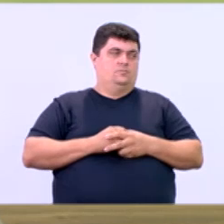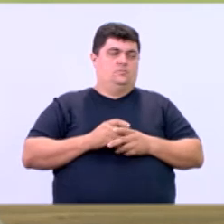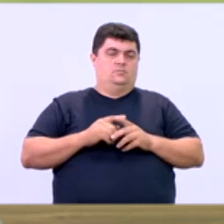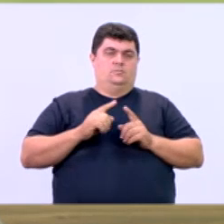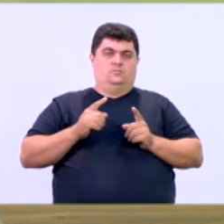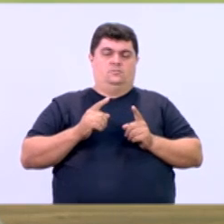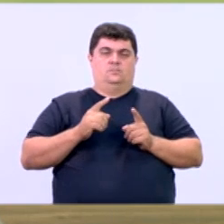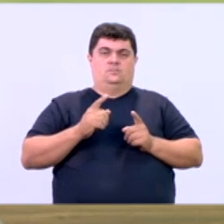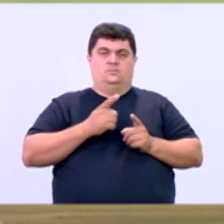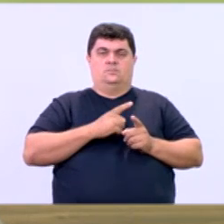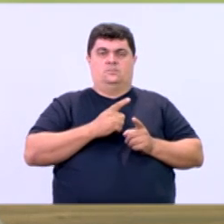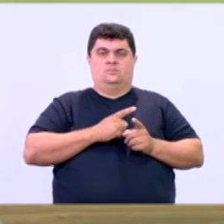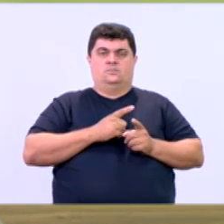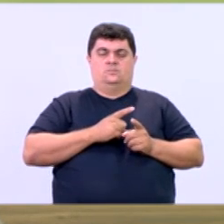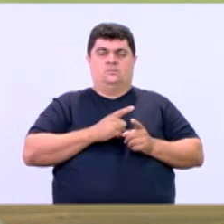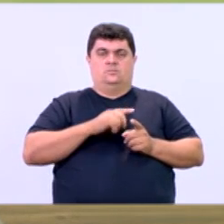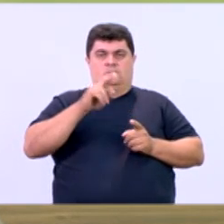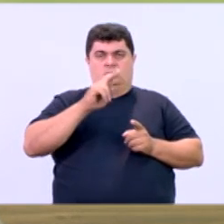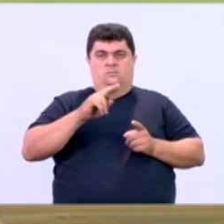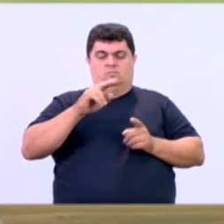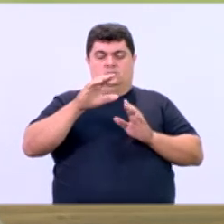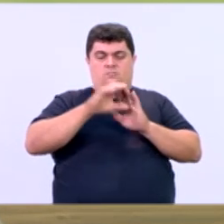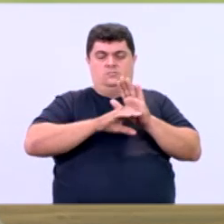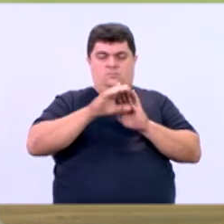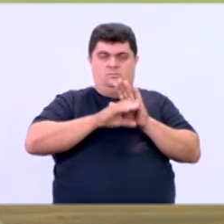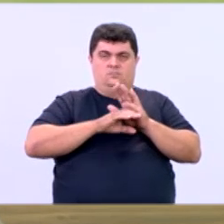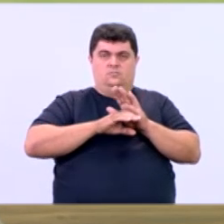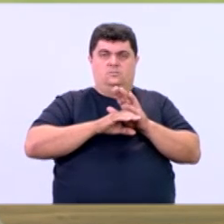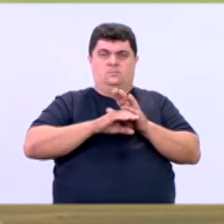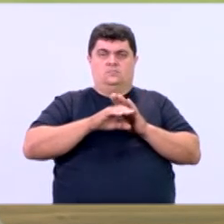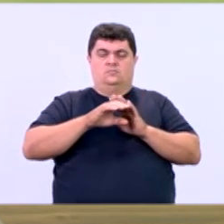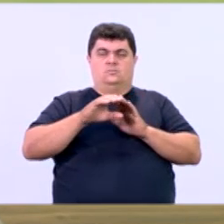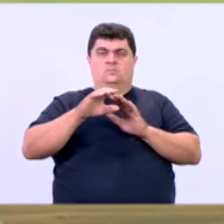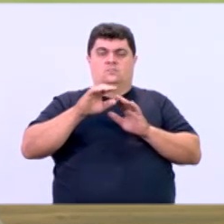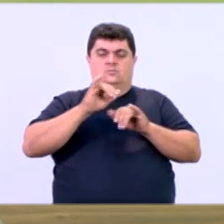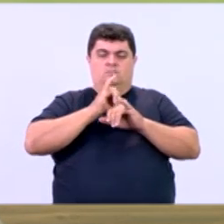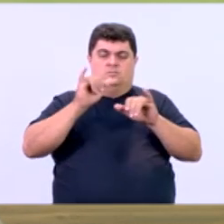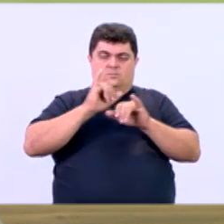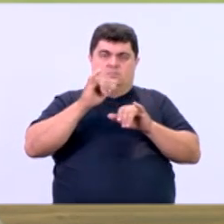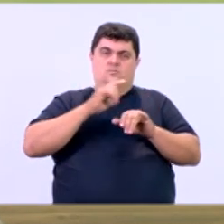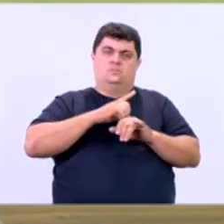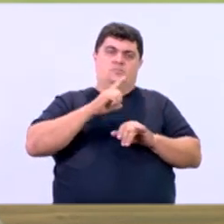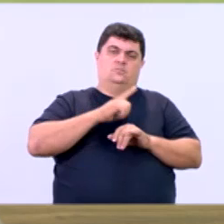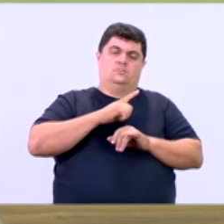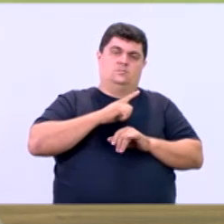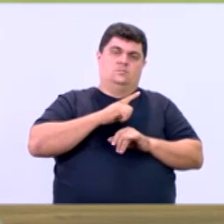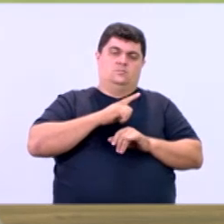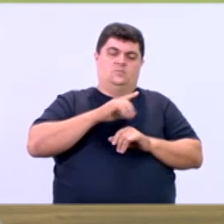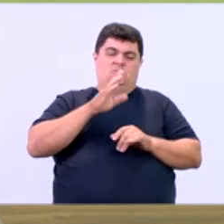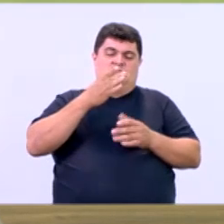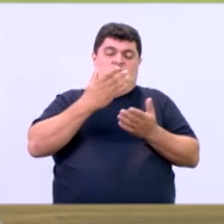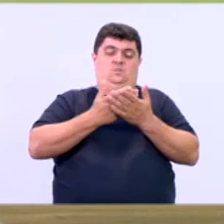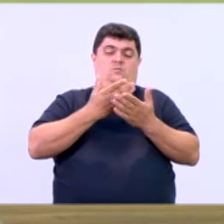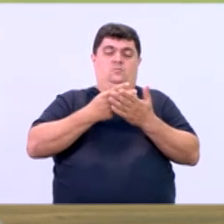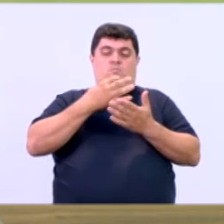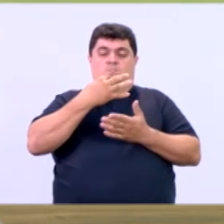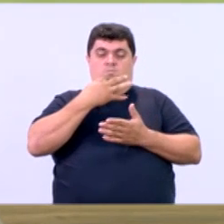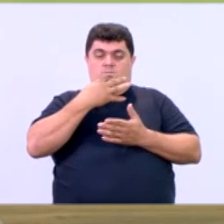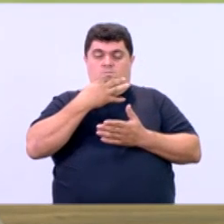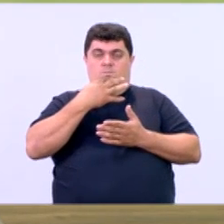basicamente, utilizando os conceitos que nós vimos, utilizando as informações essas que nós abordamos, né,